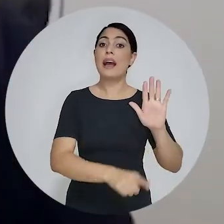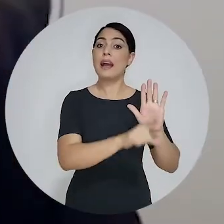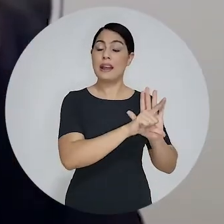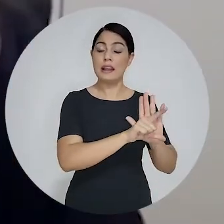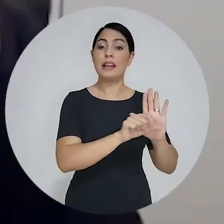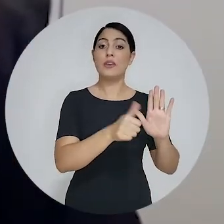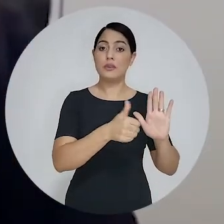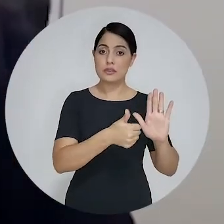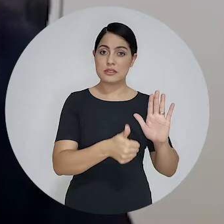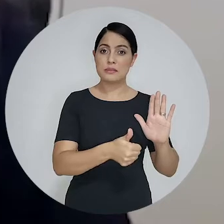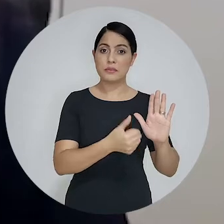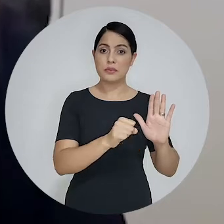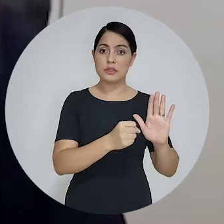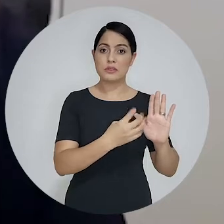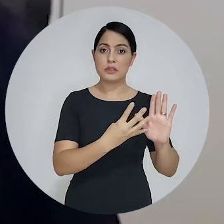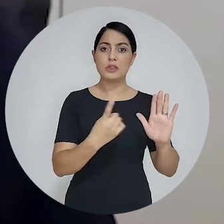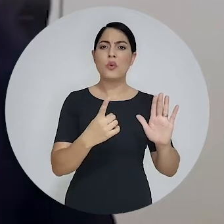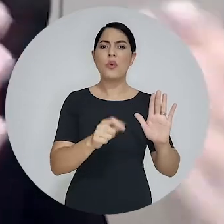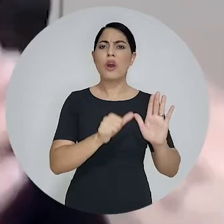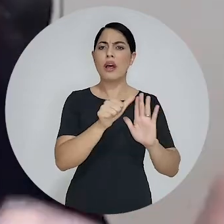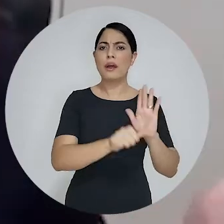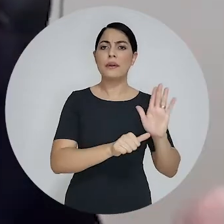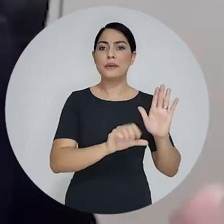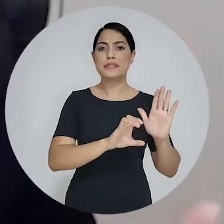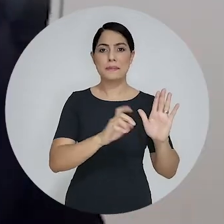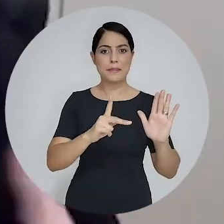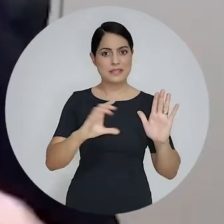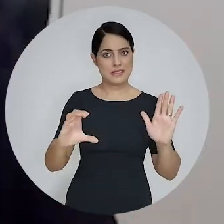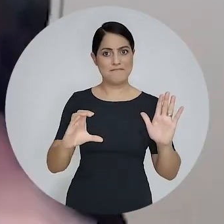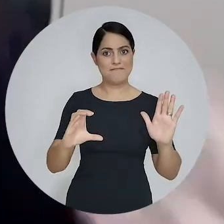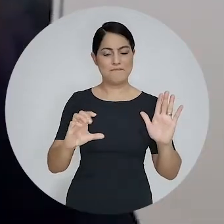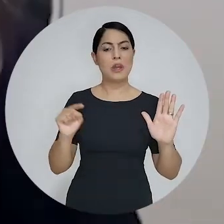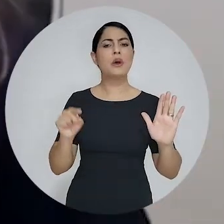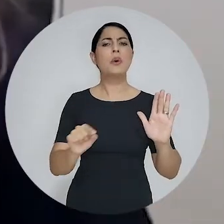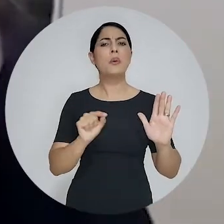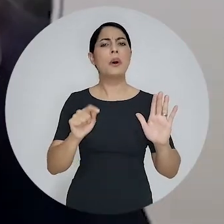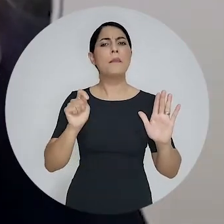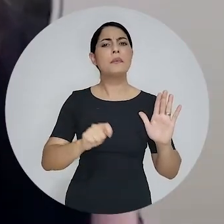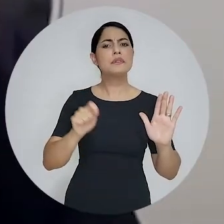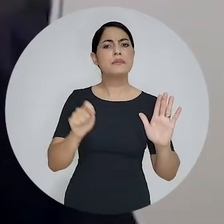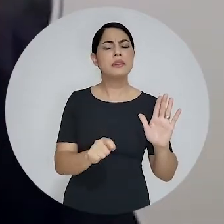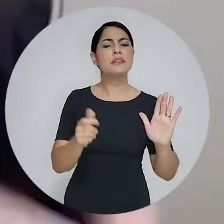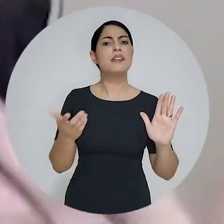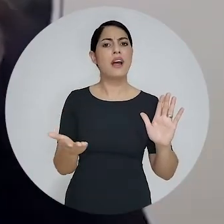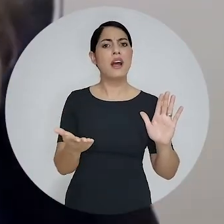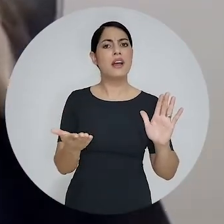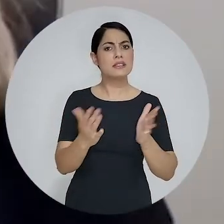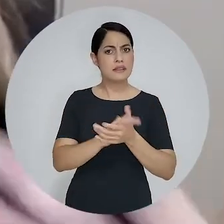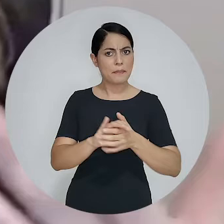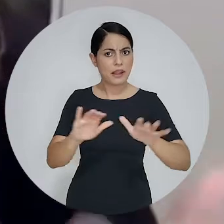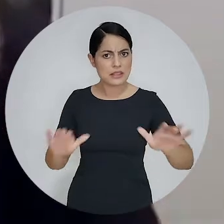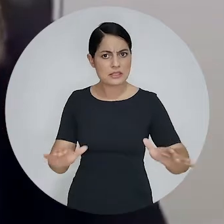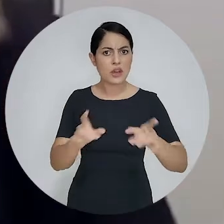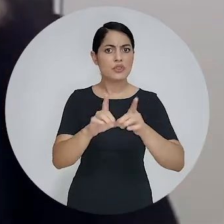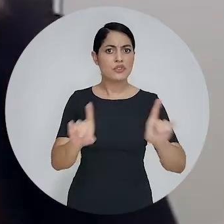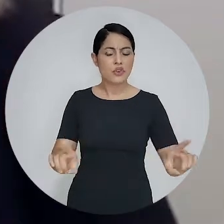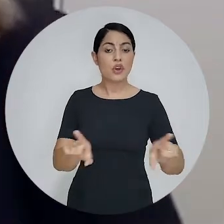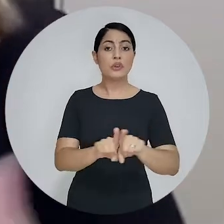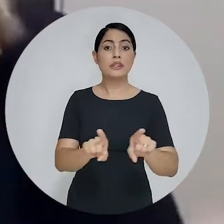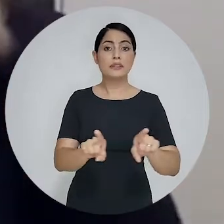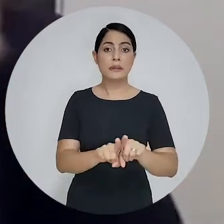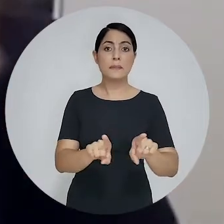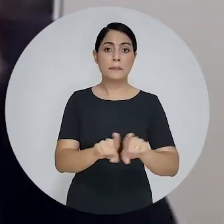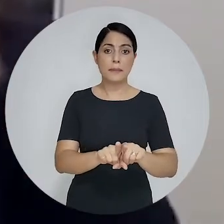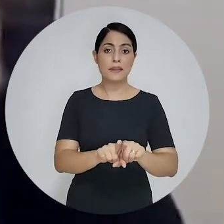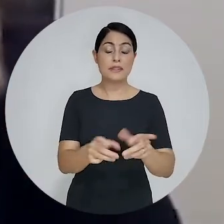Lei 11.441 alterou o CPC então vigente para trazer a possibilidade da separação, do divórcio e